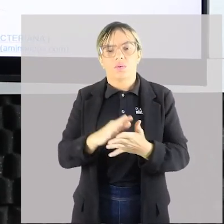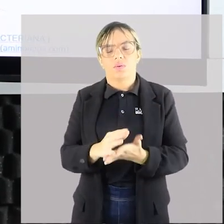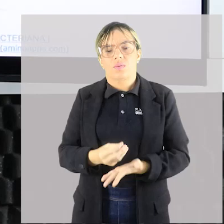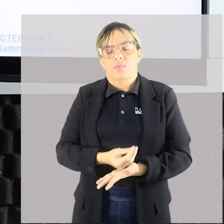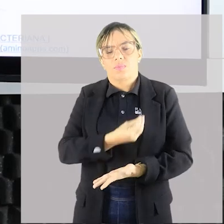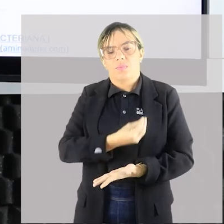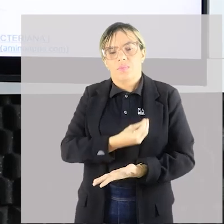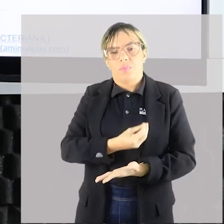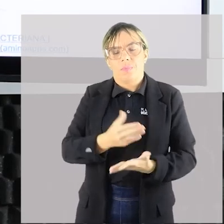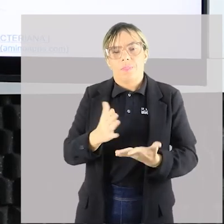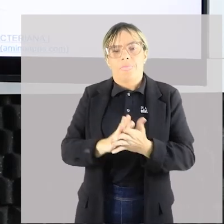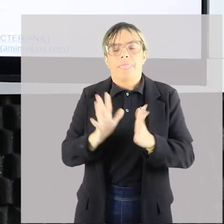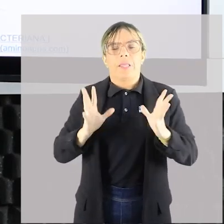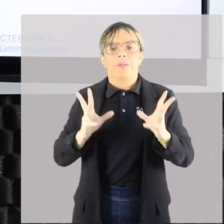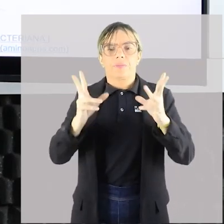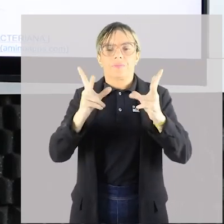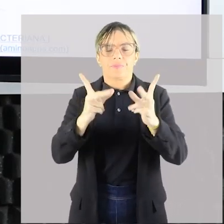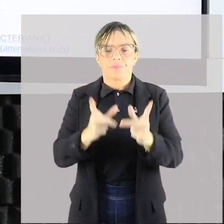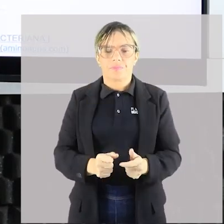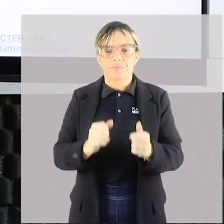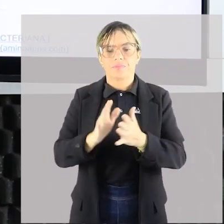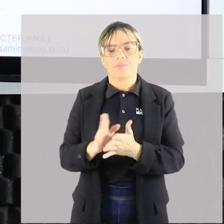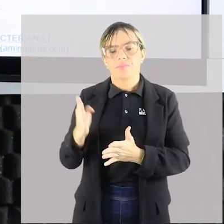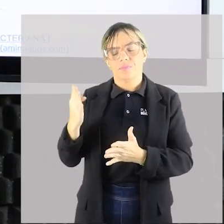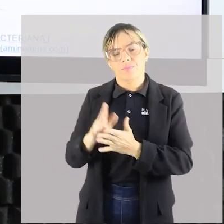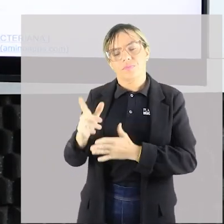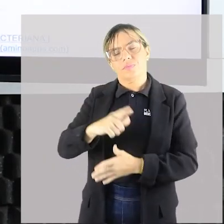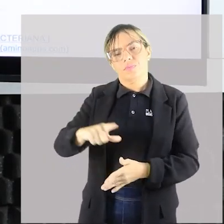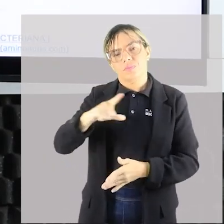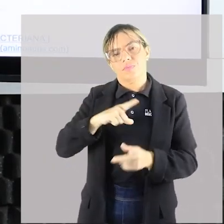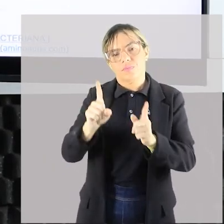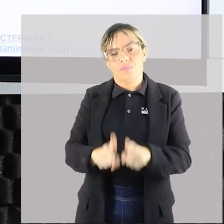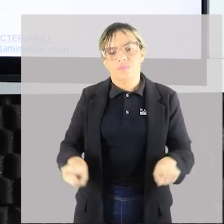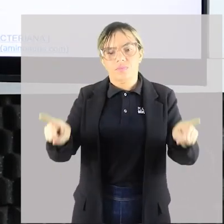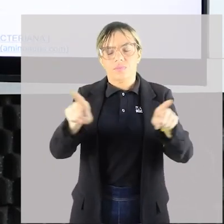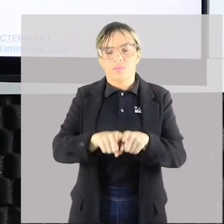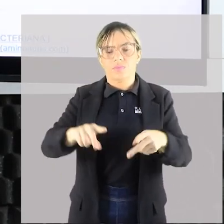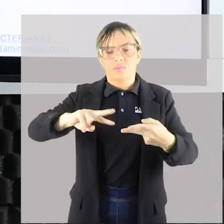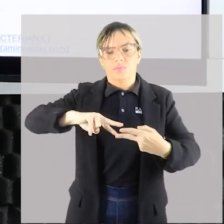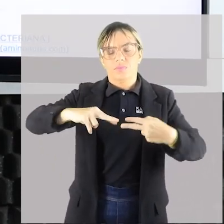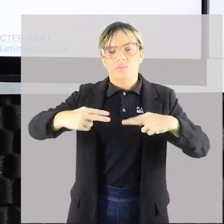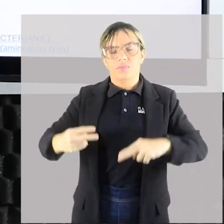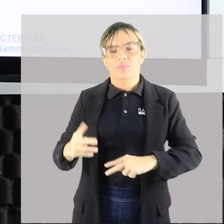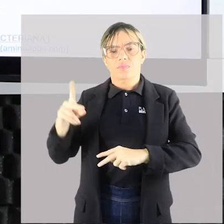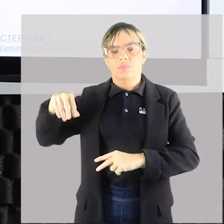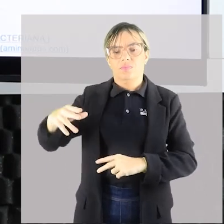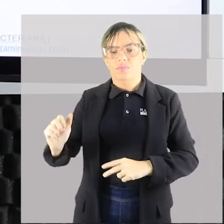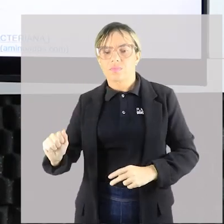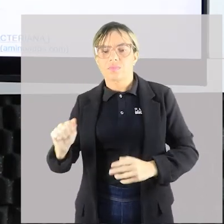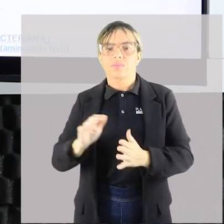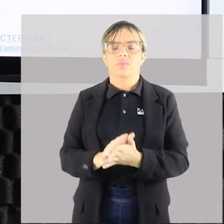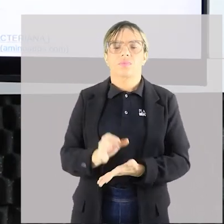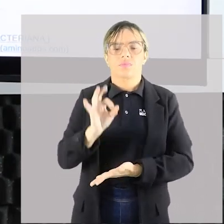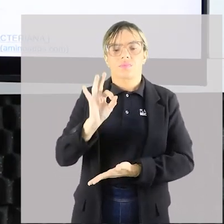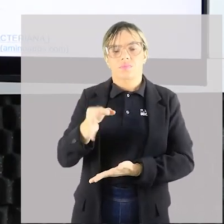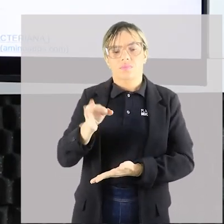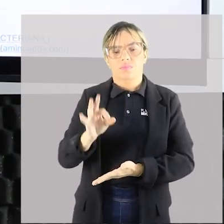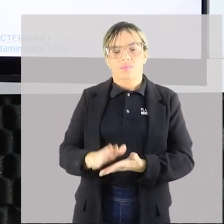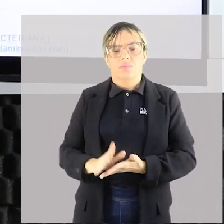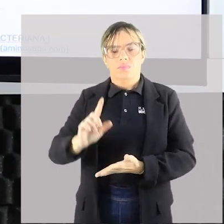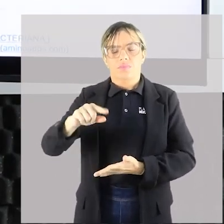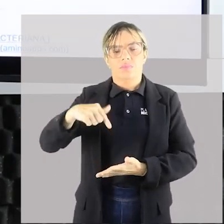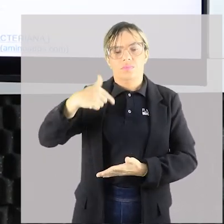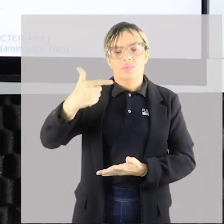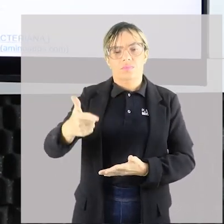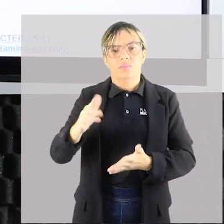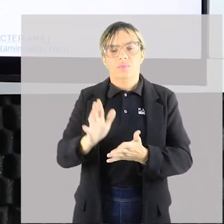como todos os organismos vivos, a bactéria ela possui também, né, o seu material genético, tá certo? Outra